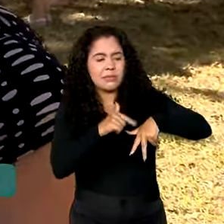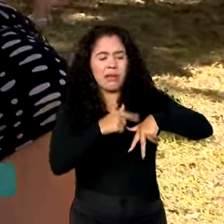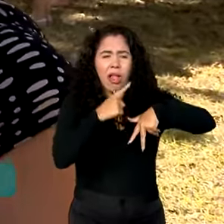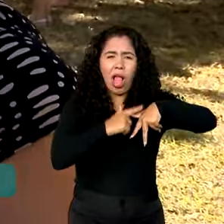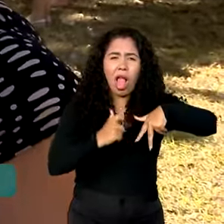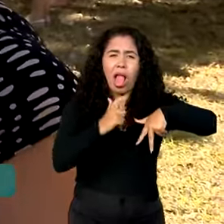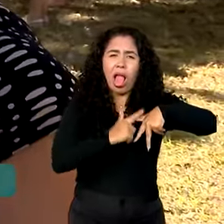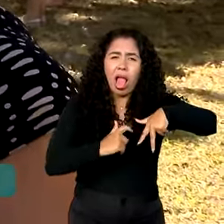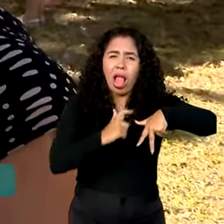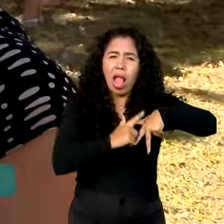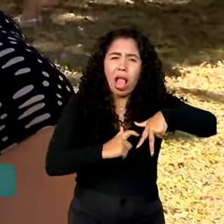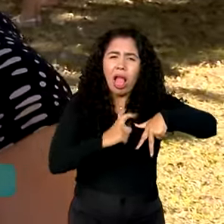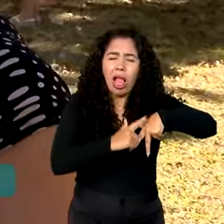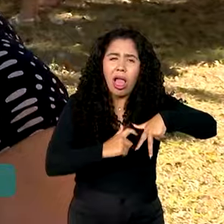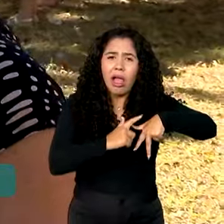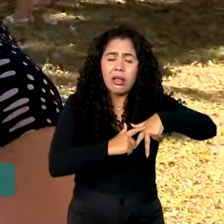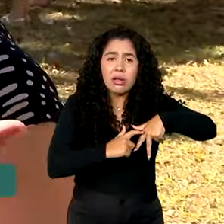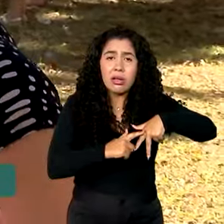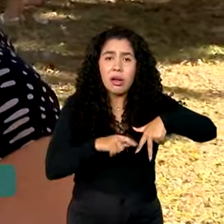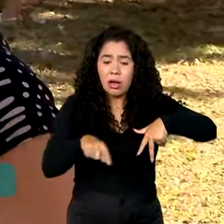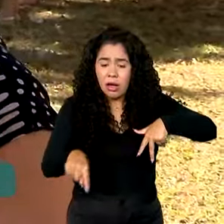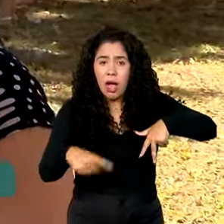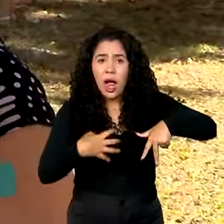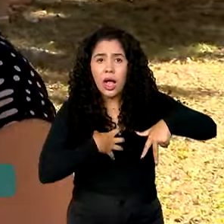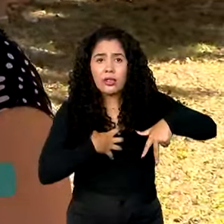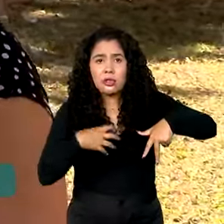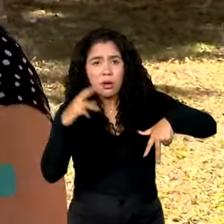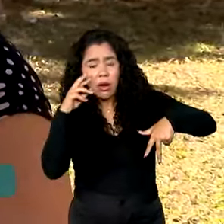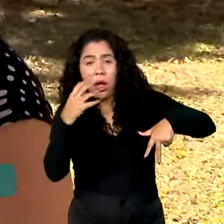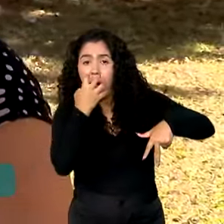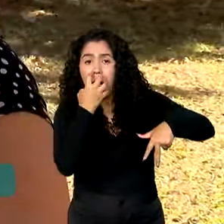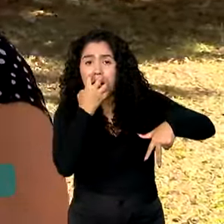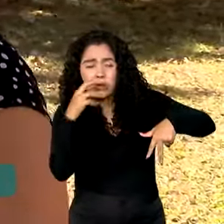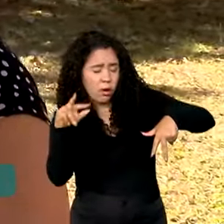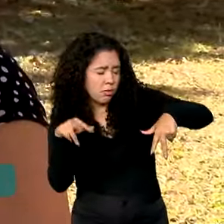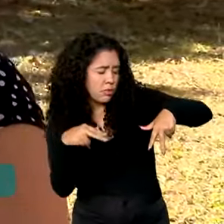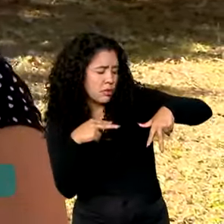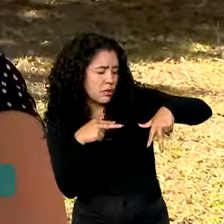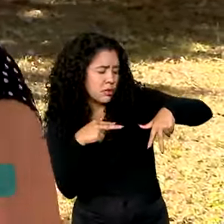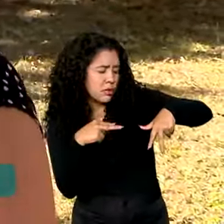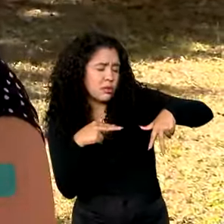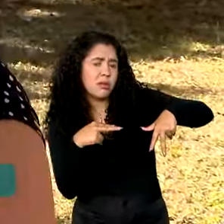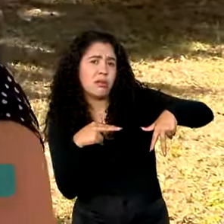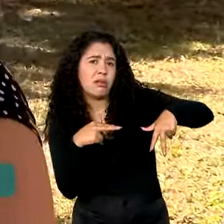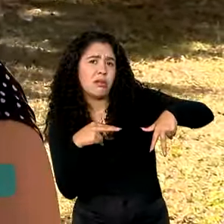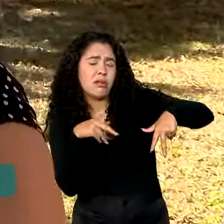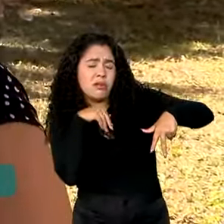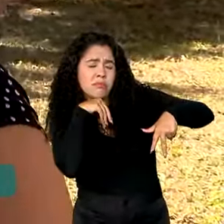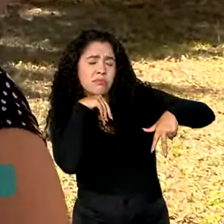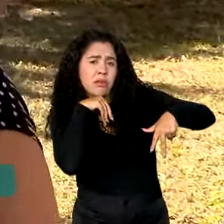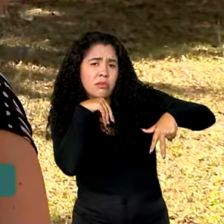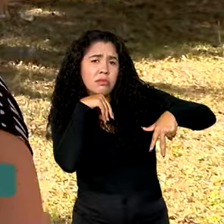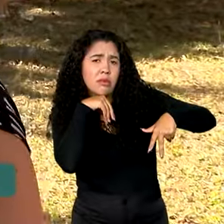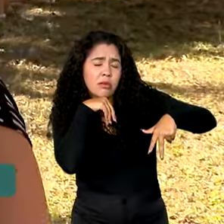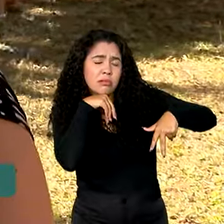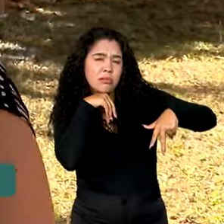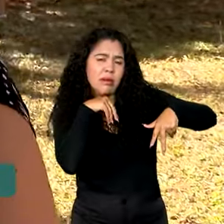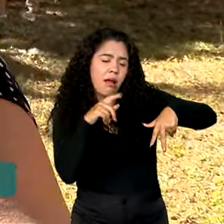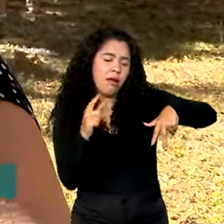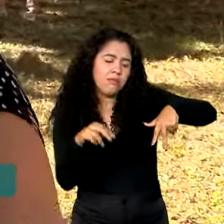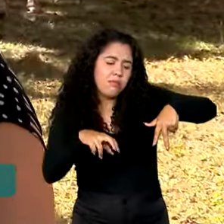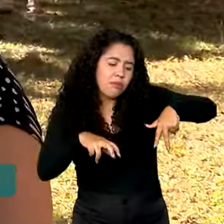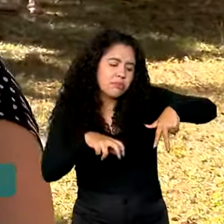emocionando. E o Caramelo chora também, ele fica de frente à pessoa e fica grunhindo, e se aproxima, se encosta,